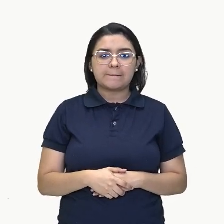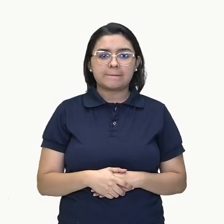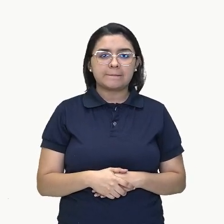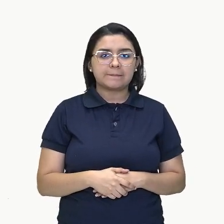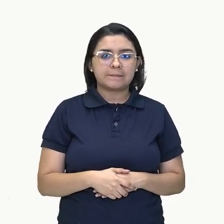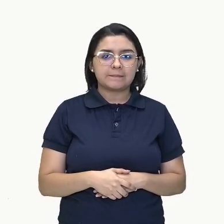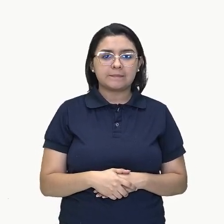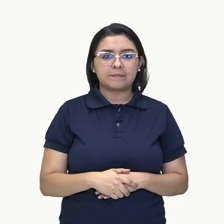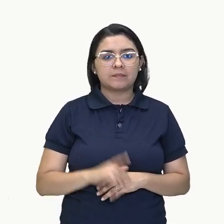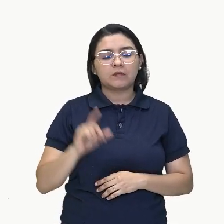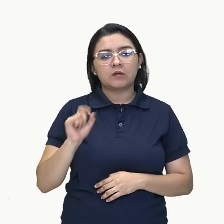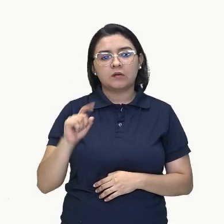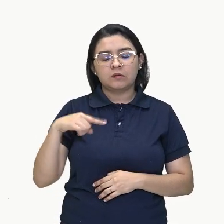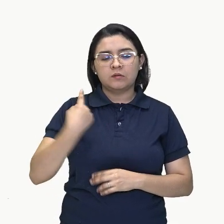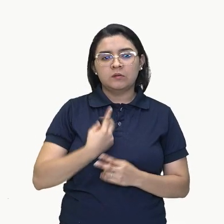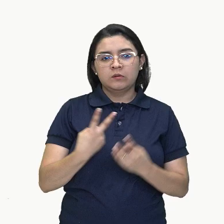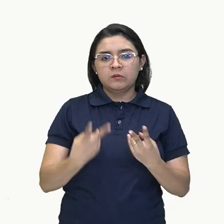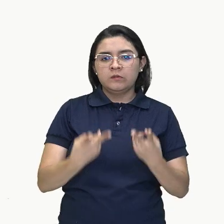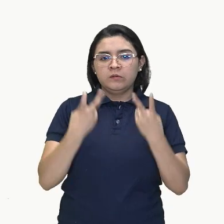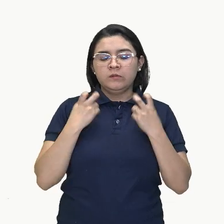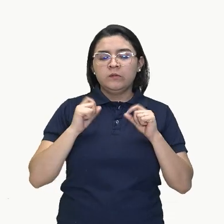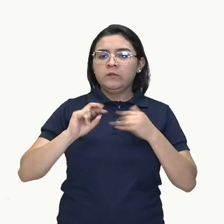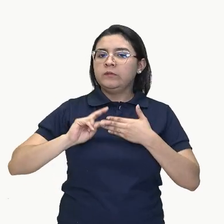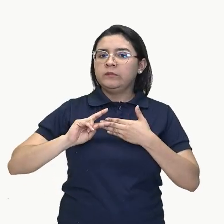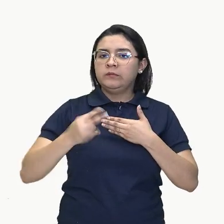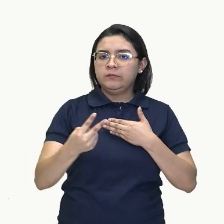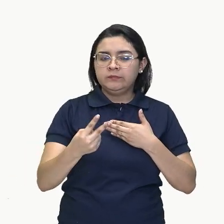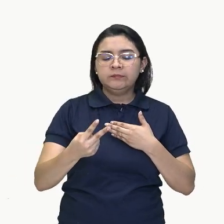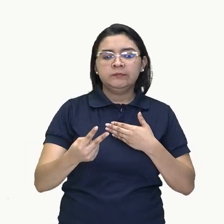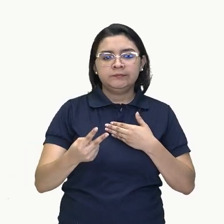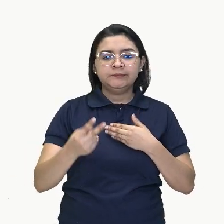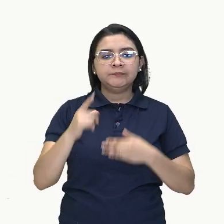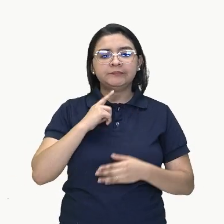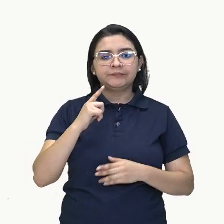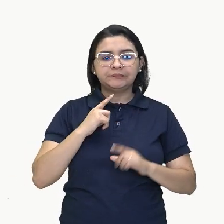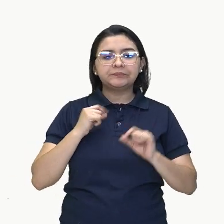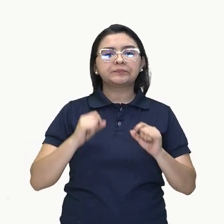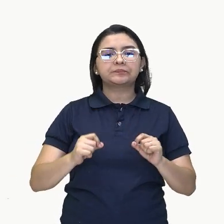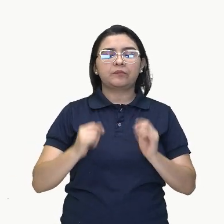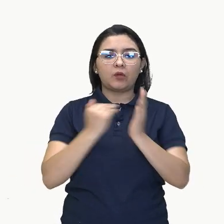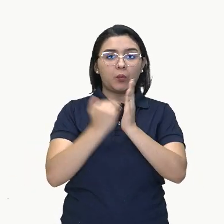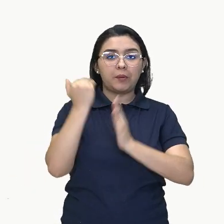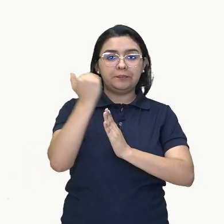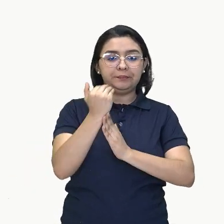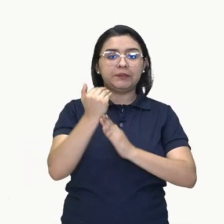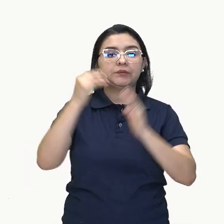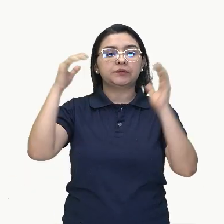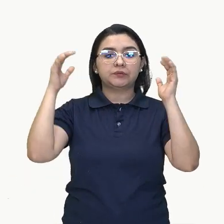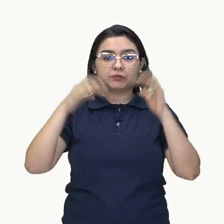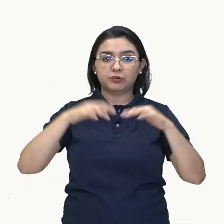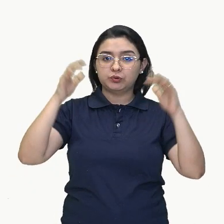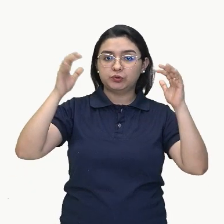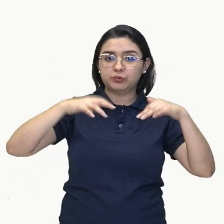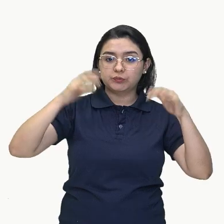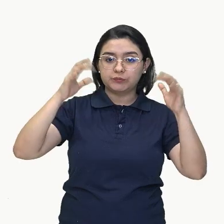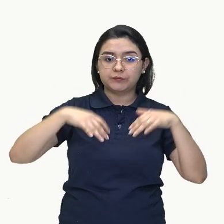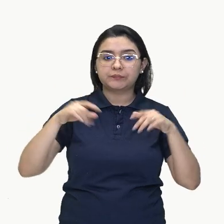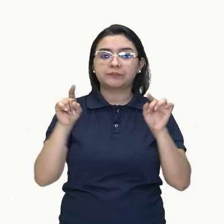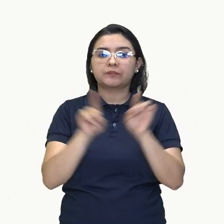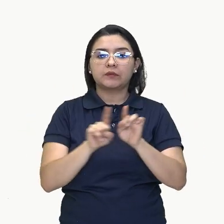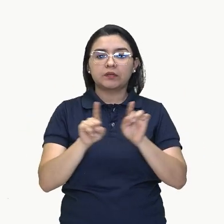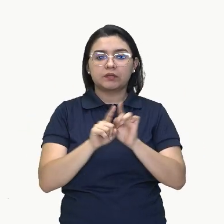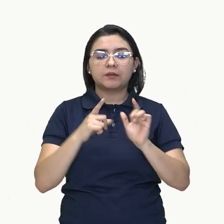gente observa, né, como consequência? A gente tem aqui um aumento da pluviosidade, né, ou seja, das chuvas, e